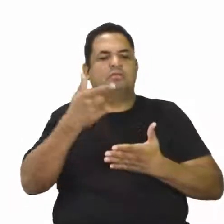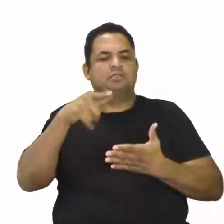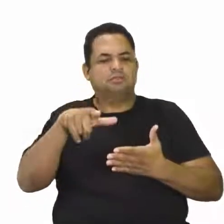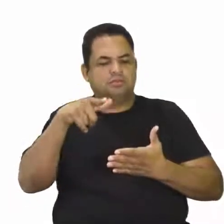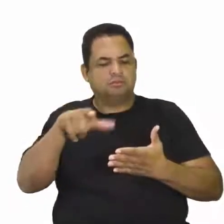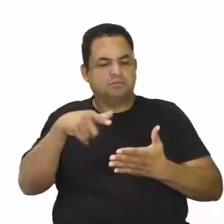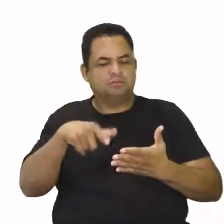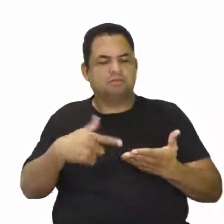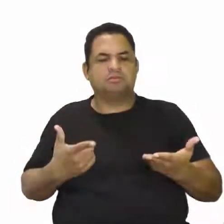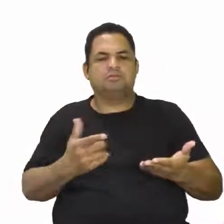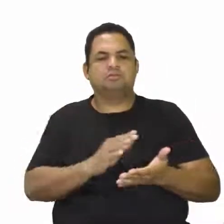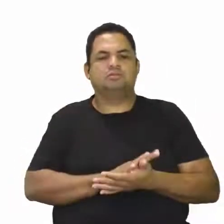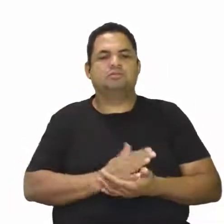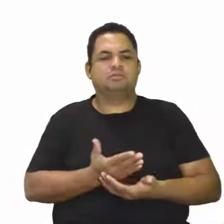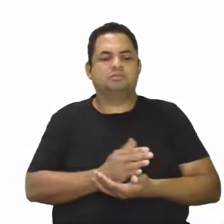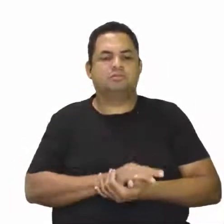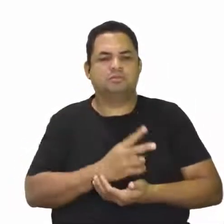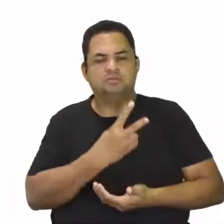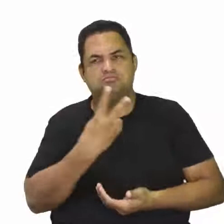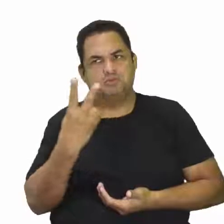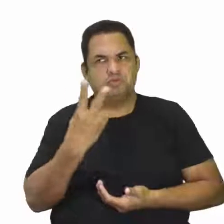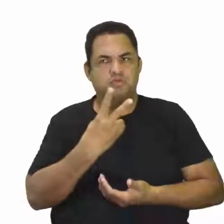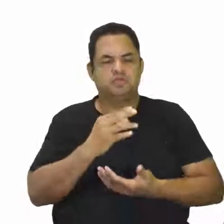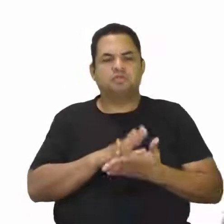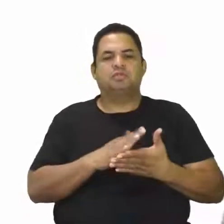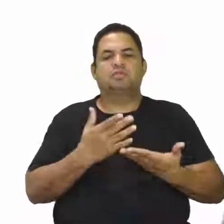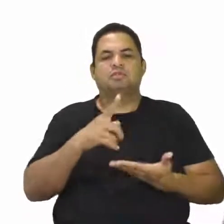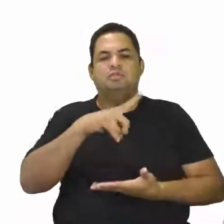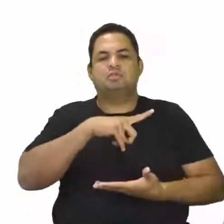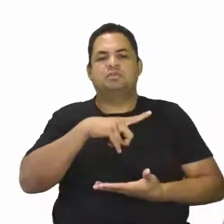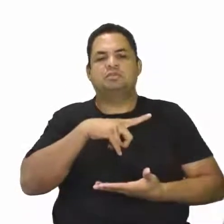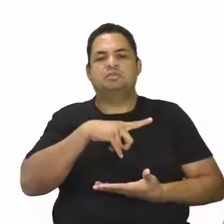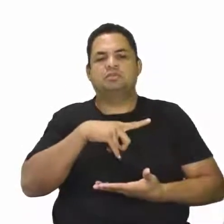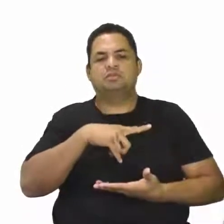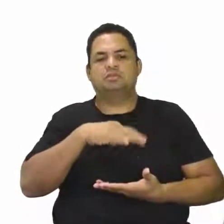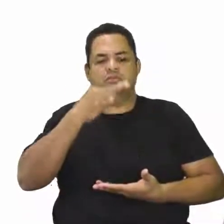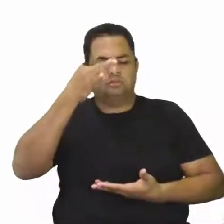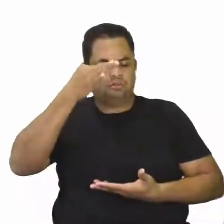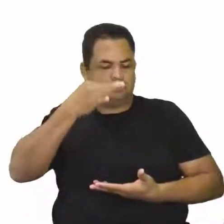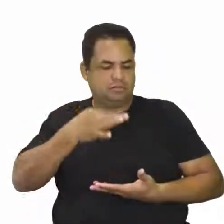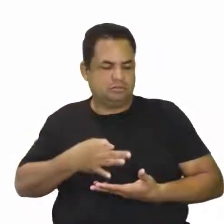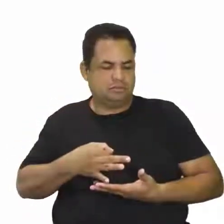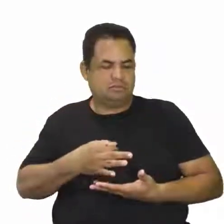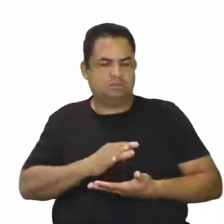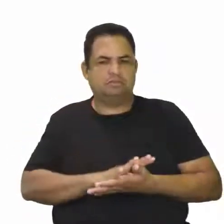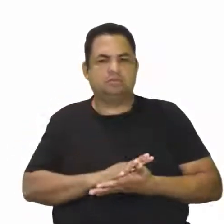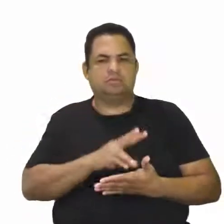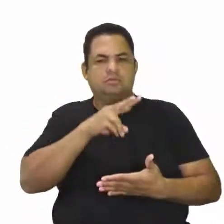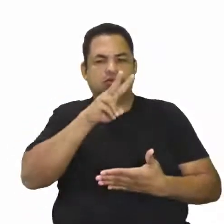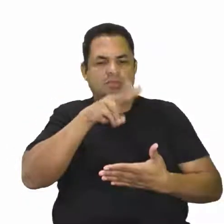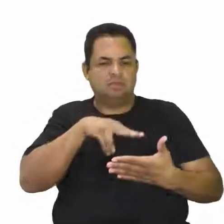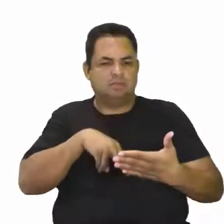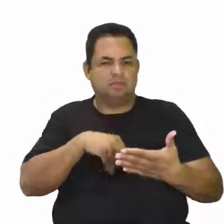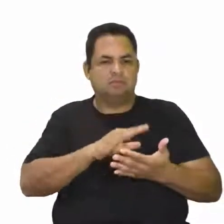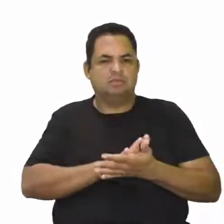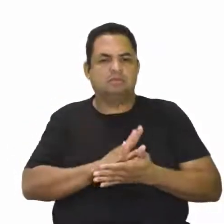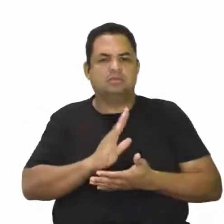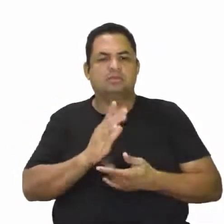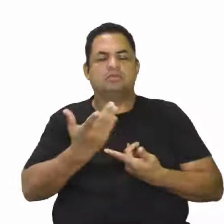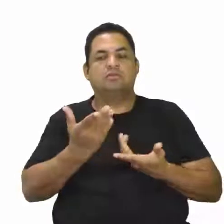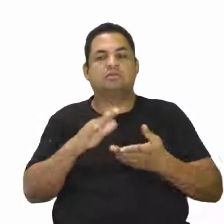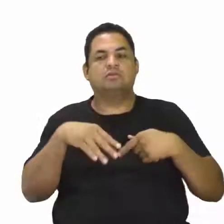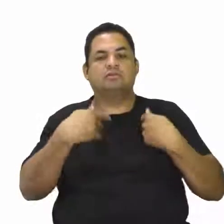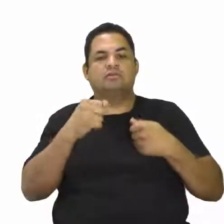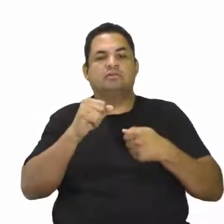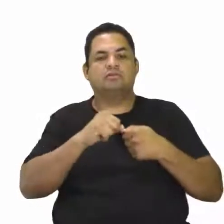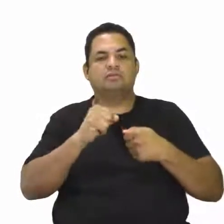vezes, ou pelo menos mais de duas, para ter ali a certeza daquilo que eu estou lendo. Já que no dia da